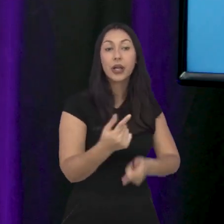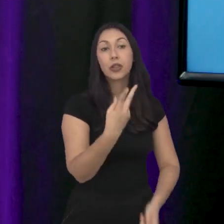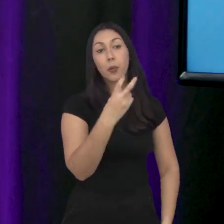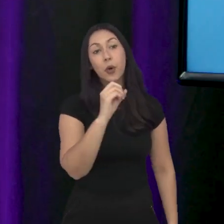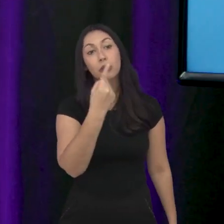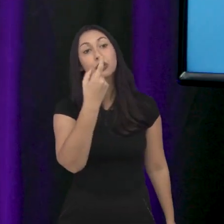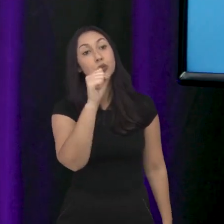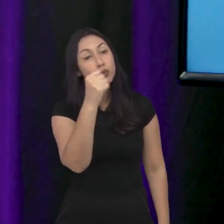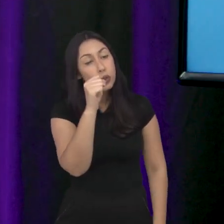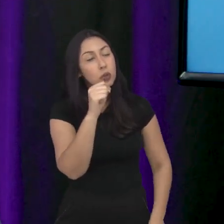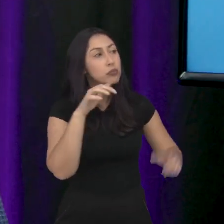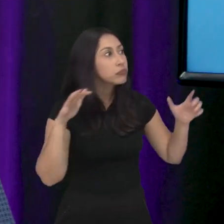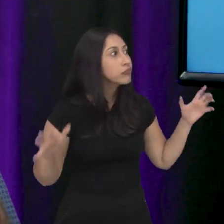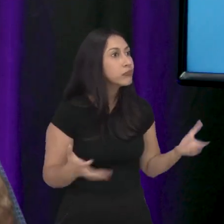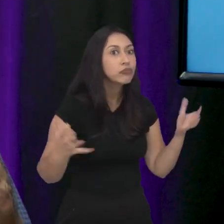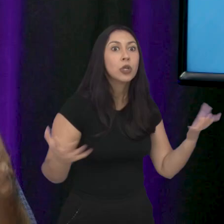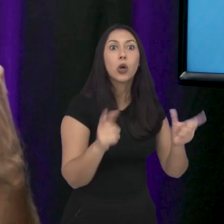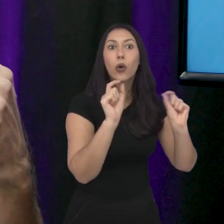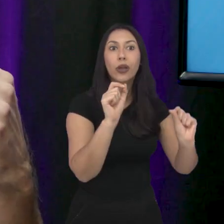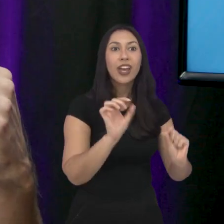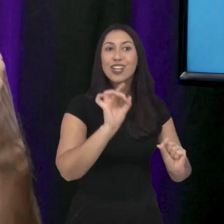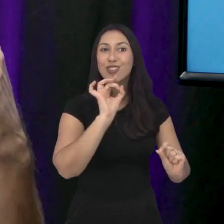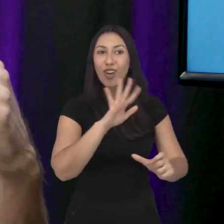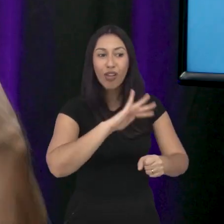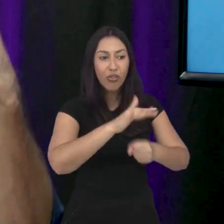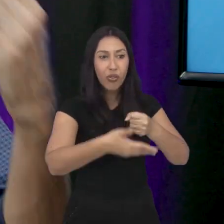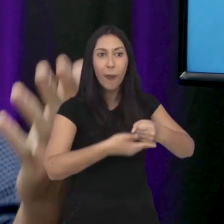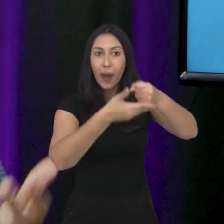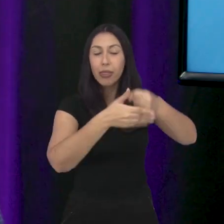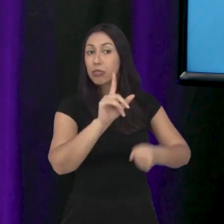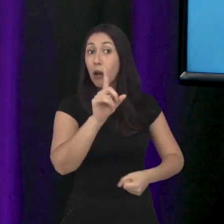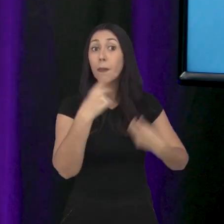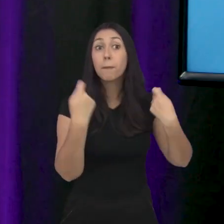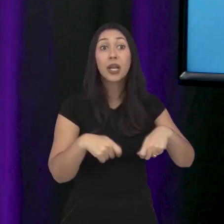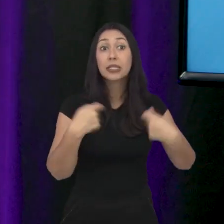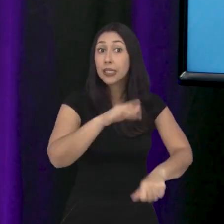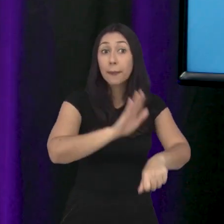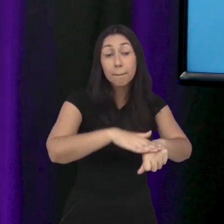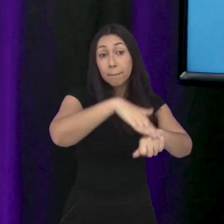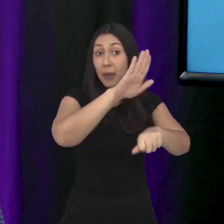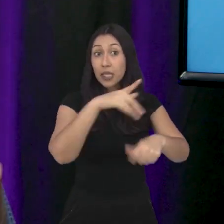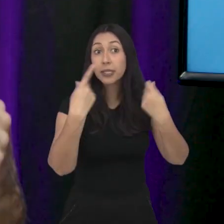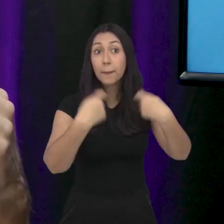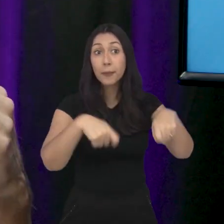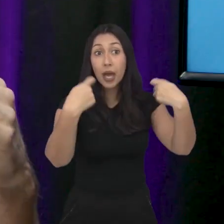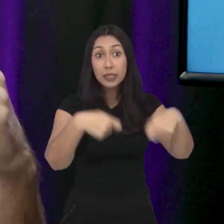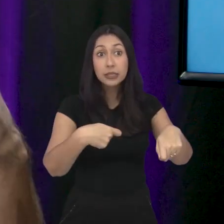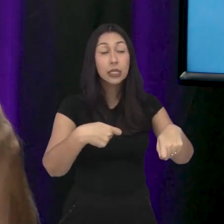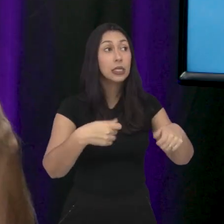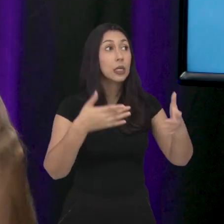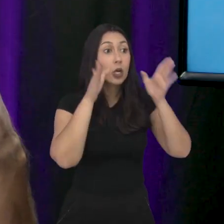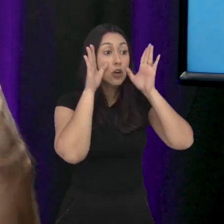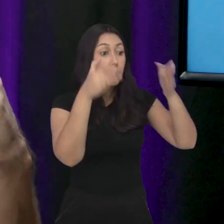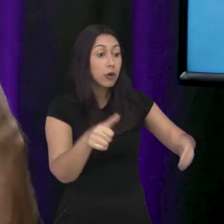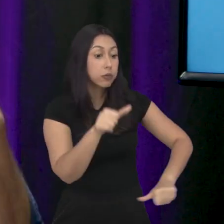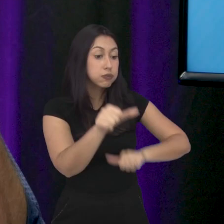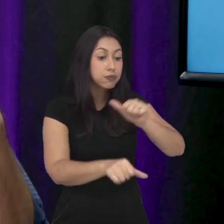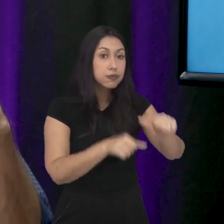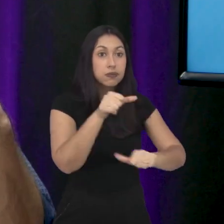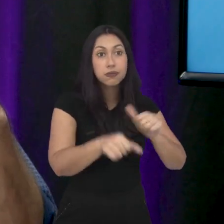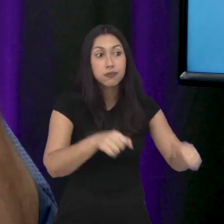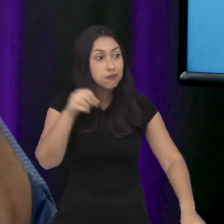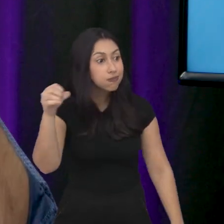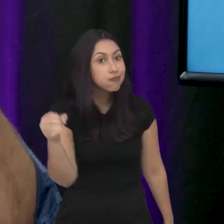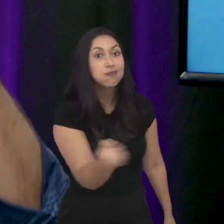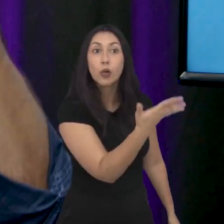em 2018, que promovemos um pensamento que devemos ir além da sustentabilidade. Nós acreditamos que precisamos